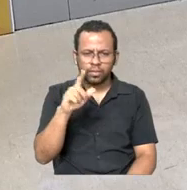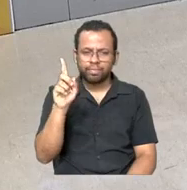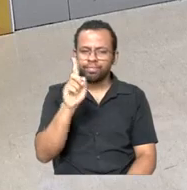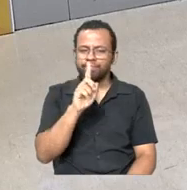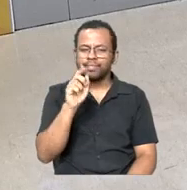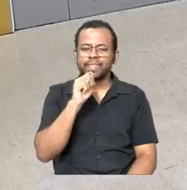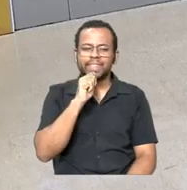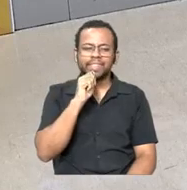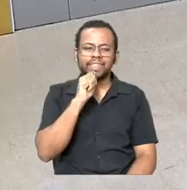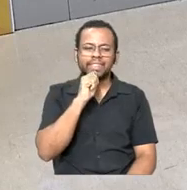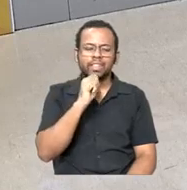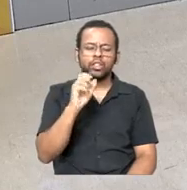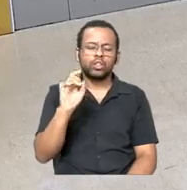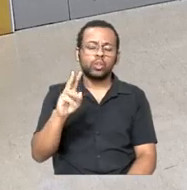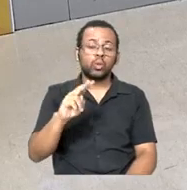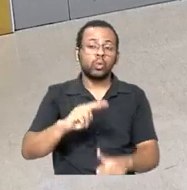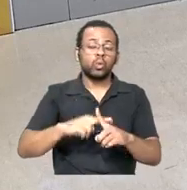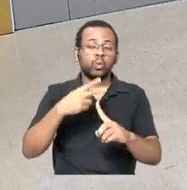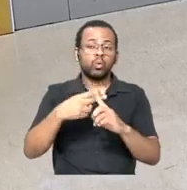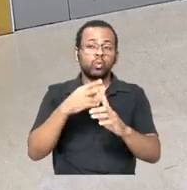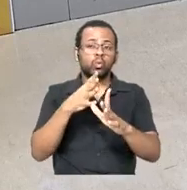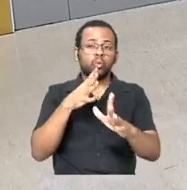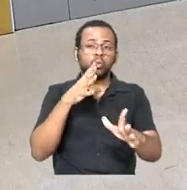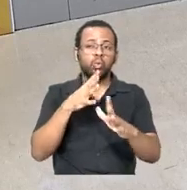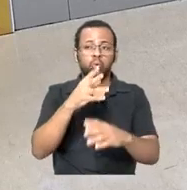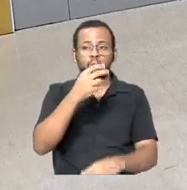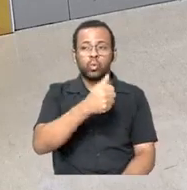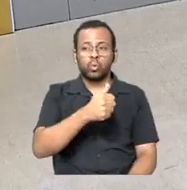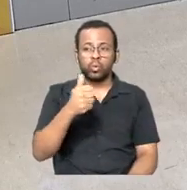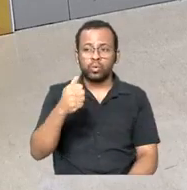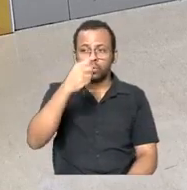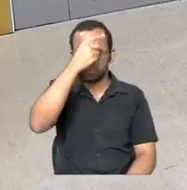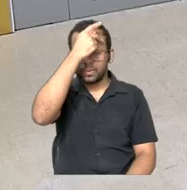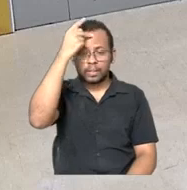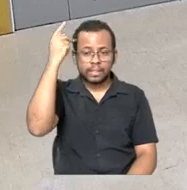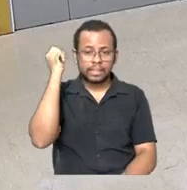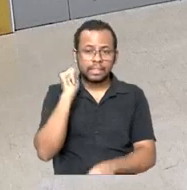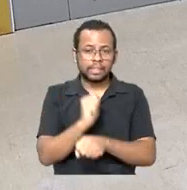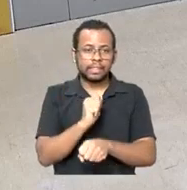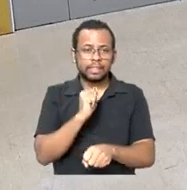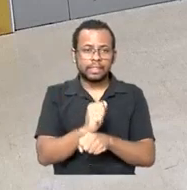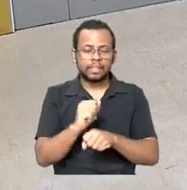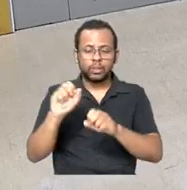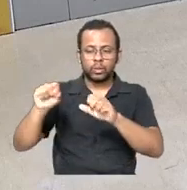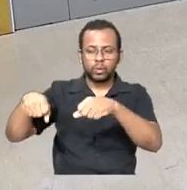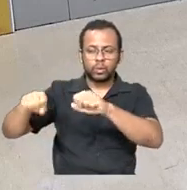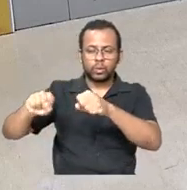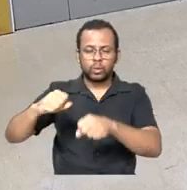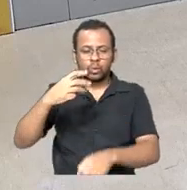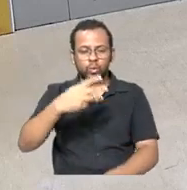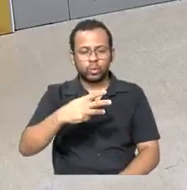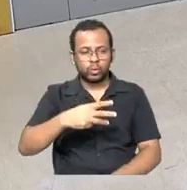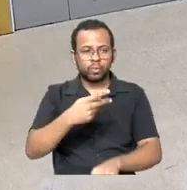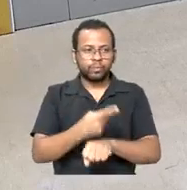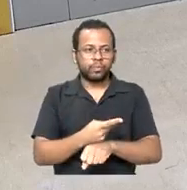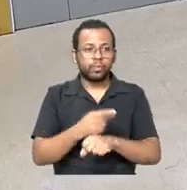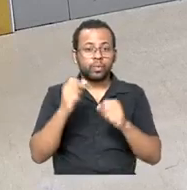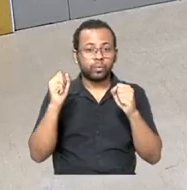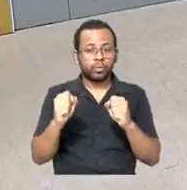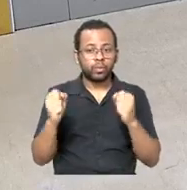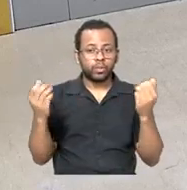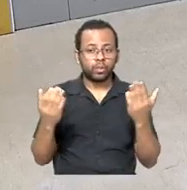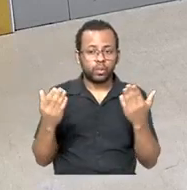não decidiu só aumentou a disputa tá já são 11 títulos com chances de levar a Honda Biz no terceiro prêmio pode